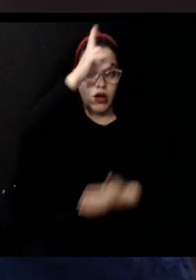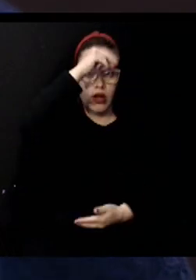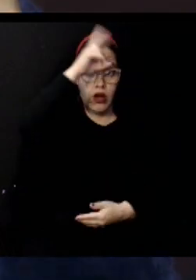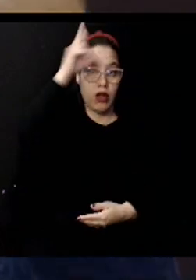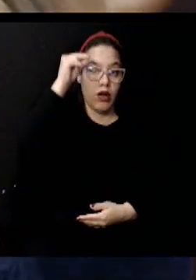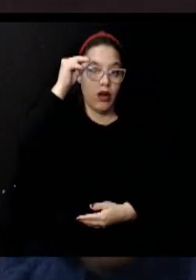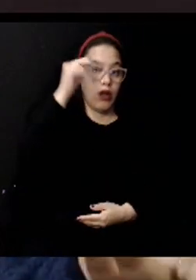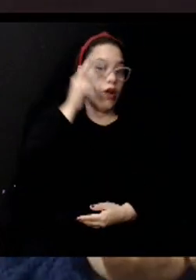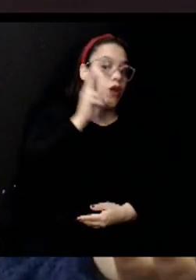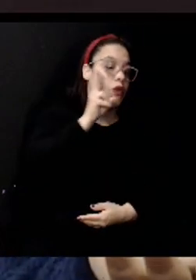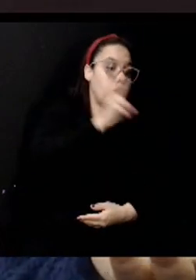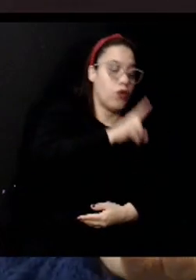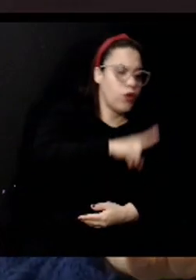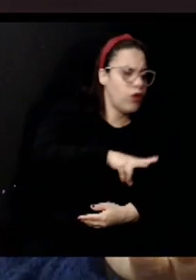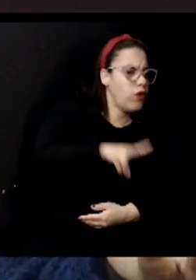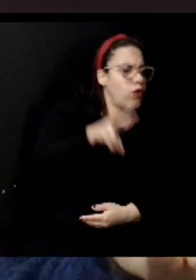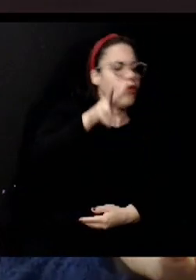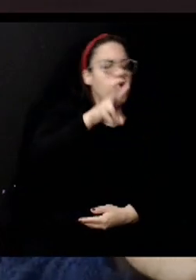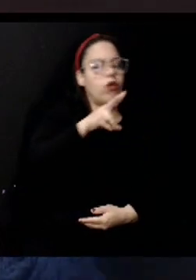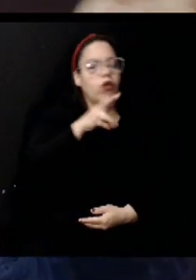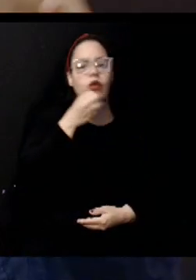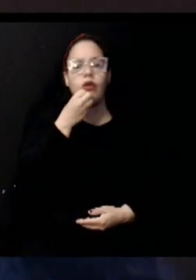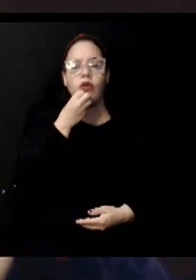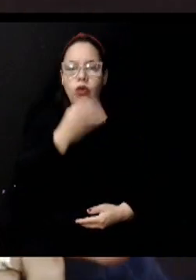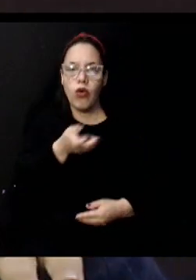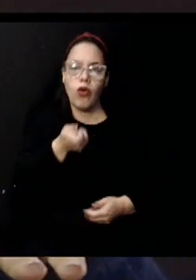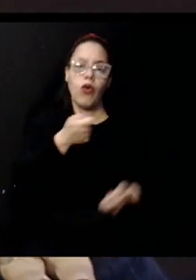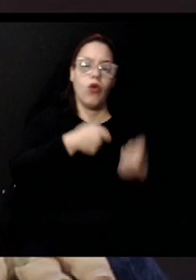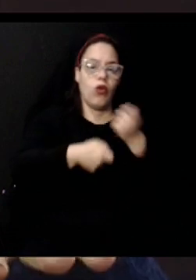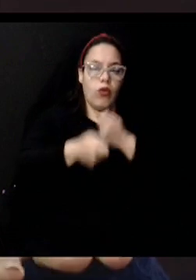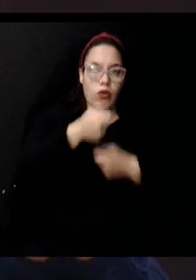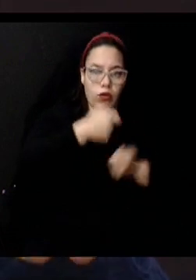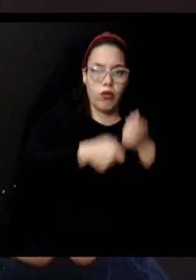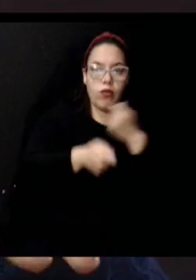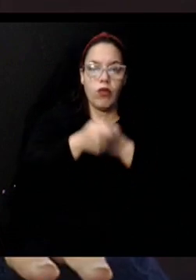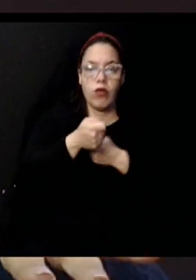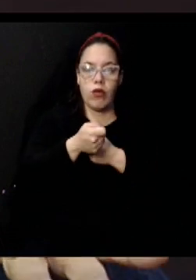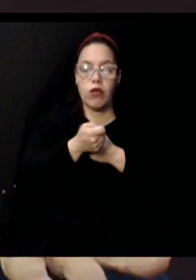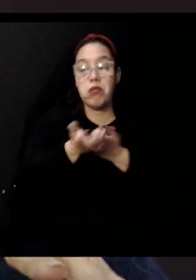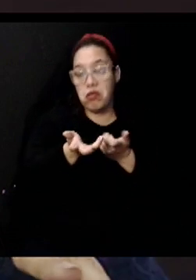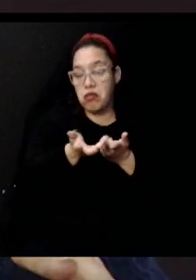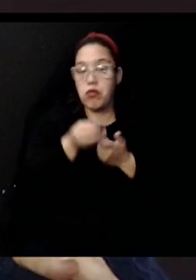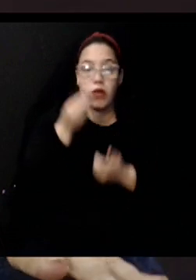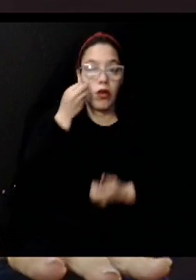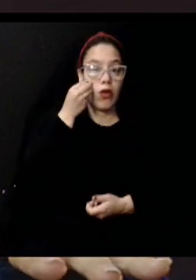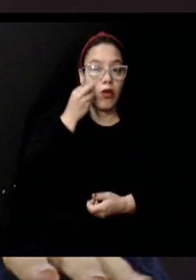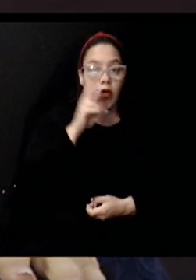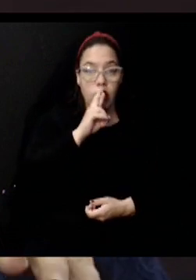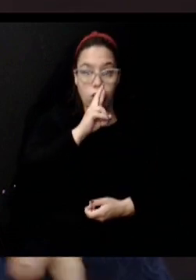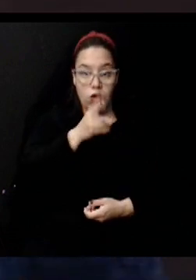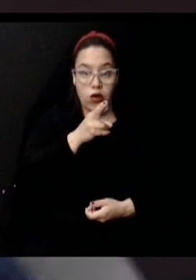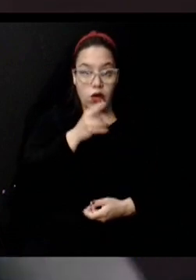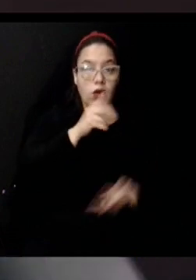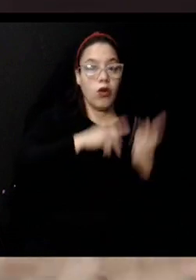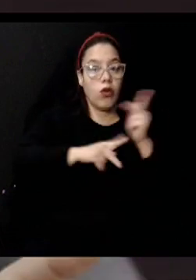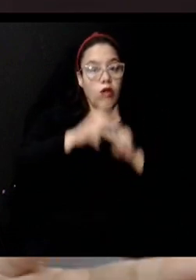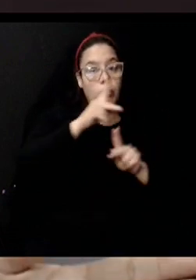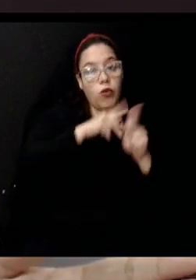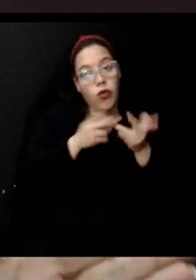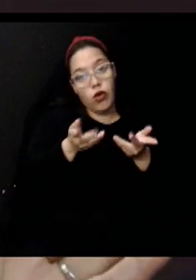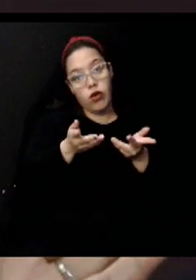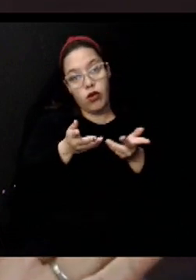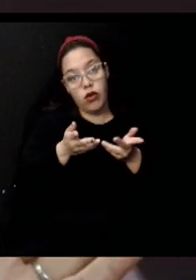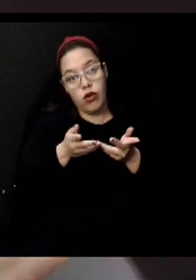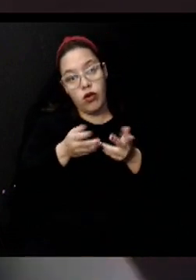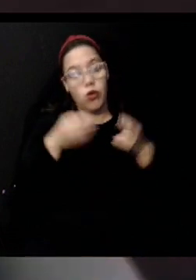olho. Se Uhum. são boas administrações, elas vão ali tentar resolver o problema da população, Sim. né? E não é reclamação